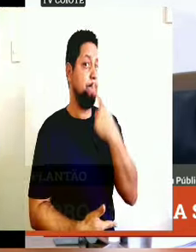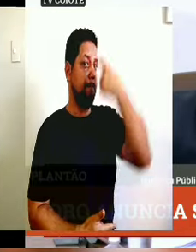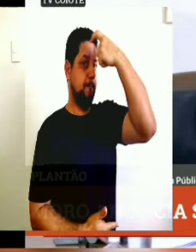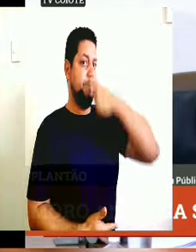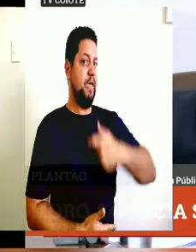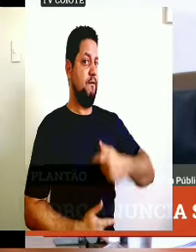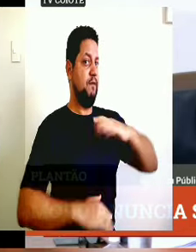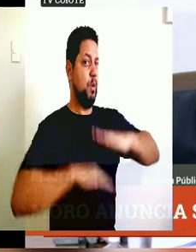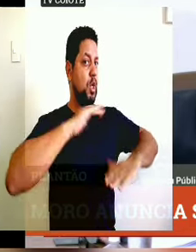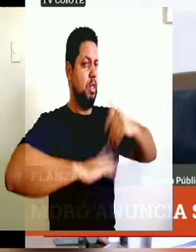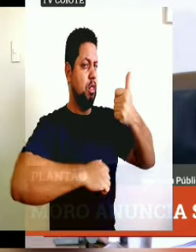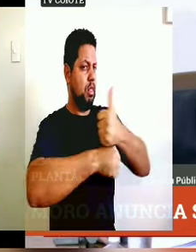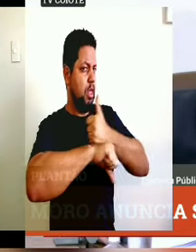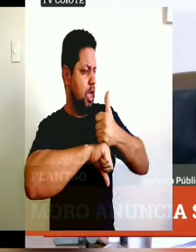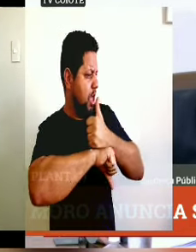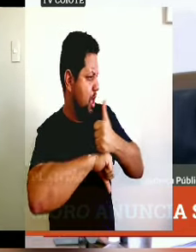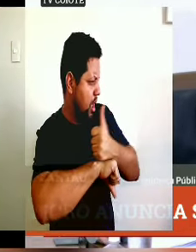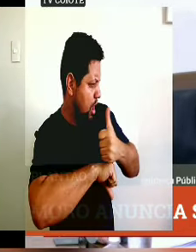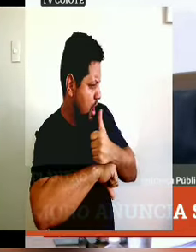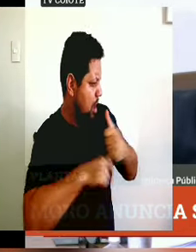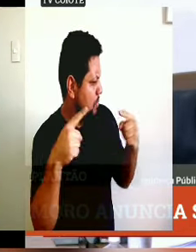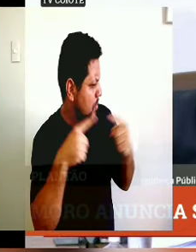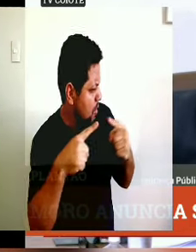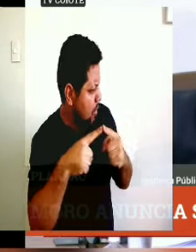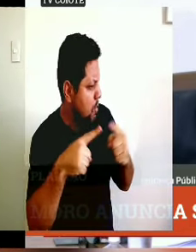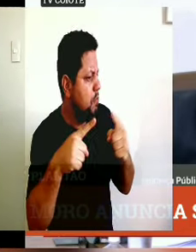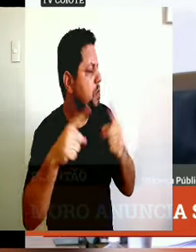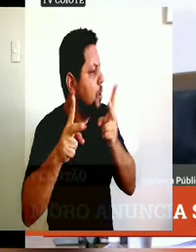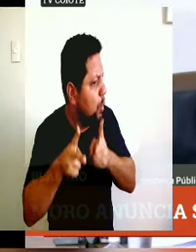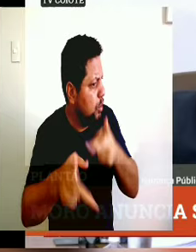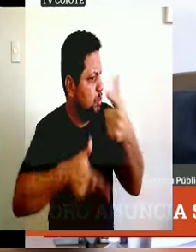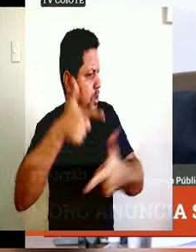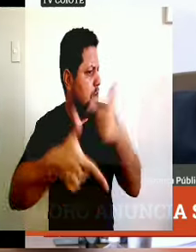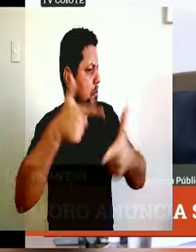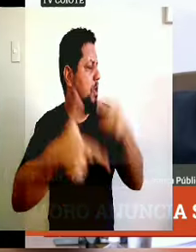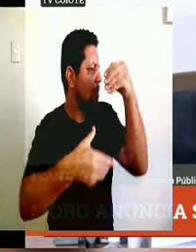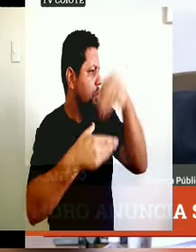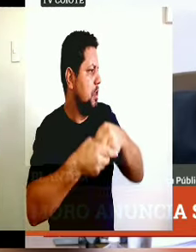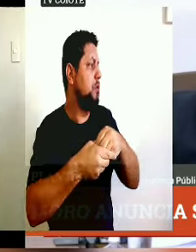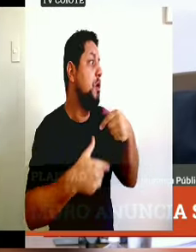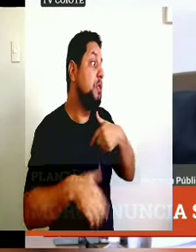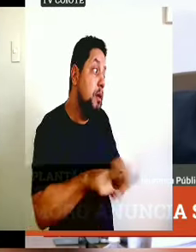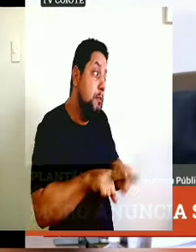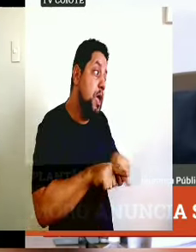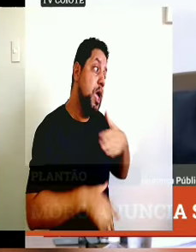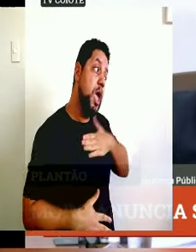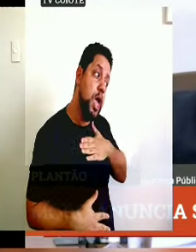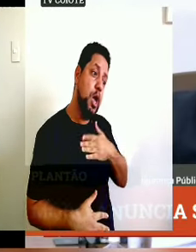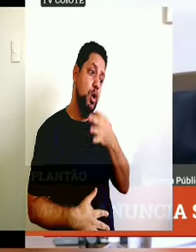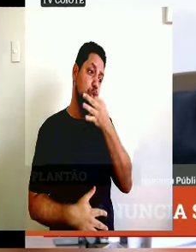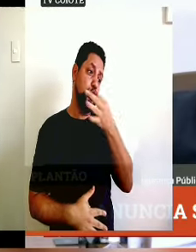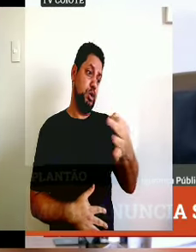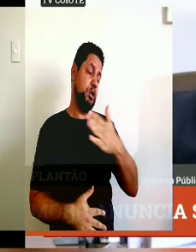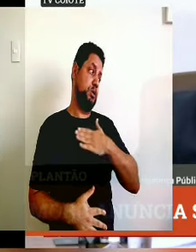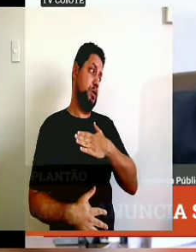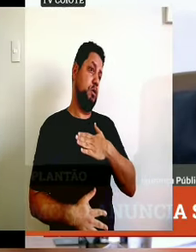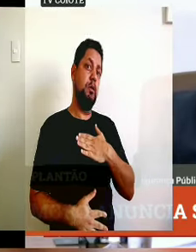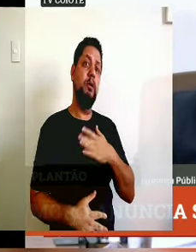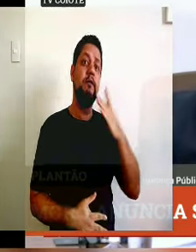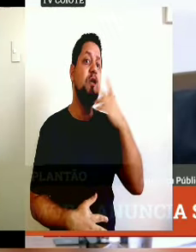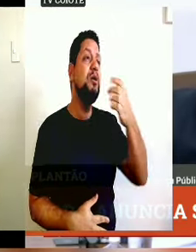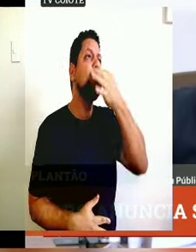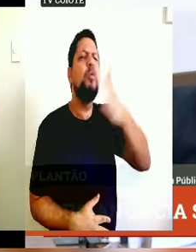absolutamente técnico. E que fosse uma sugestão minha também. Na verdade, nem minha, uma sugestão da própria